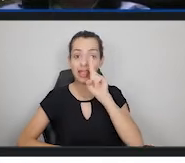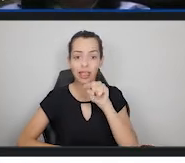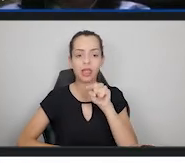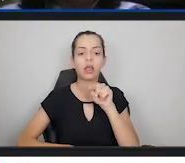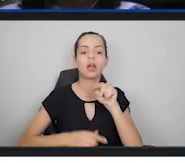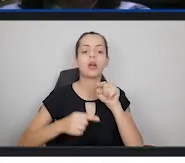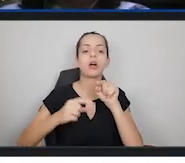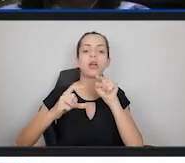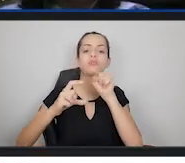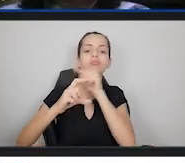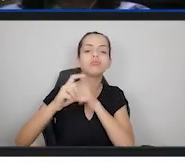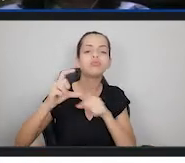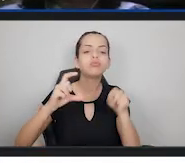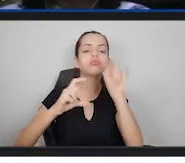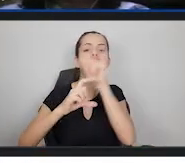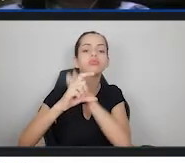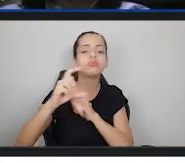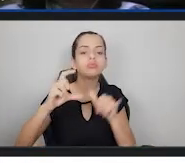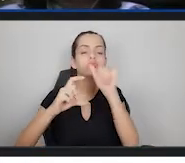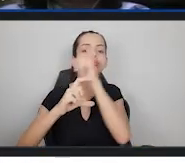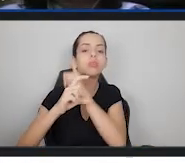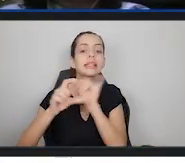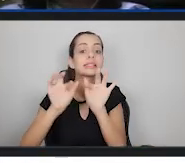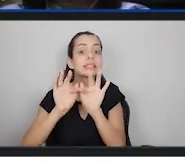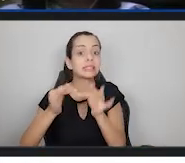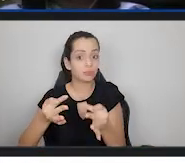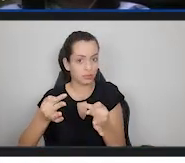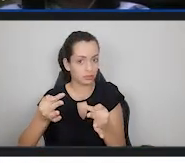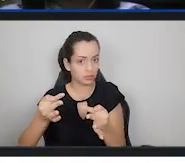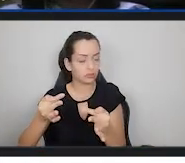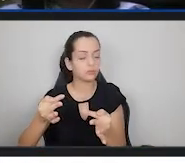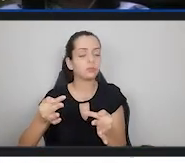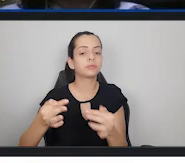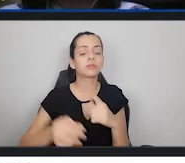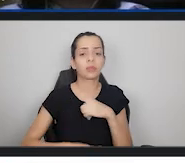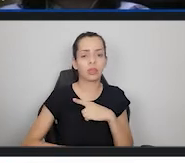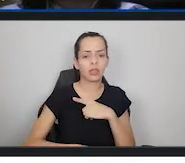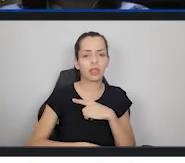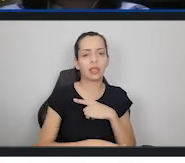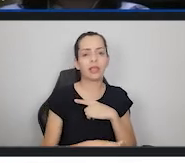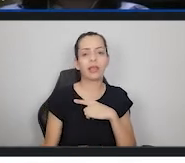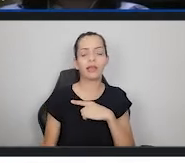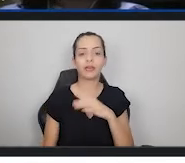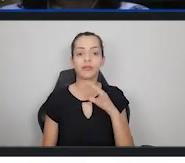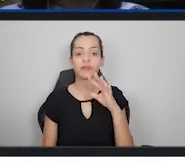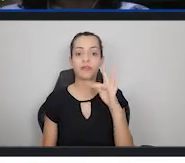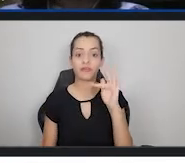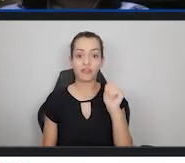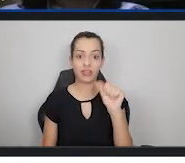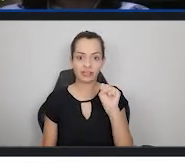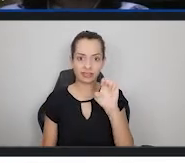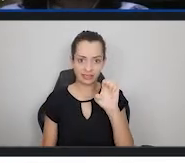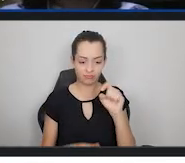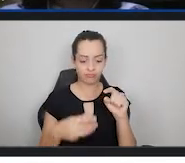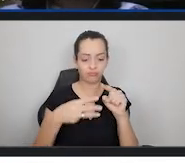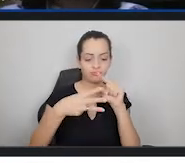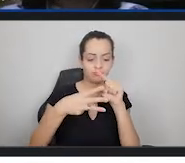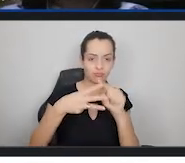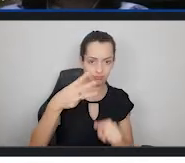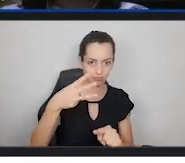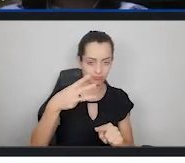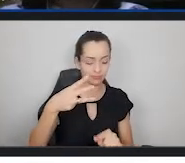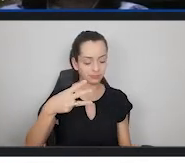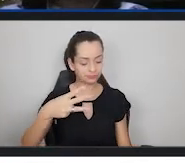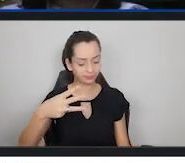A de concreto mais robusta e muito usada para grandes centros. Se nós tivermos o que a gente chama de um circuito simples, então tenho aqui